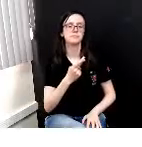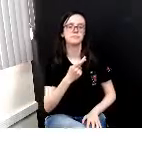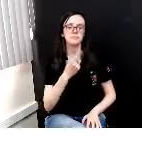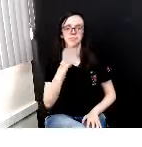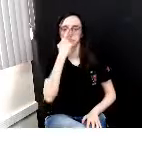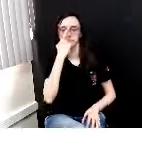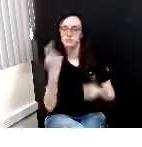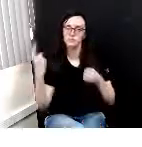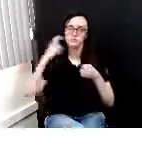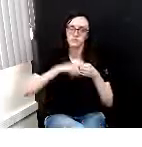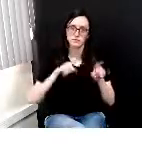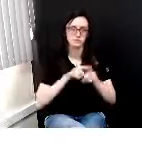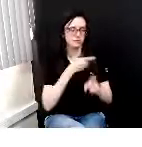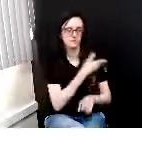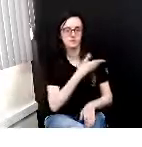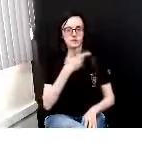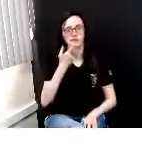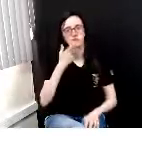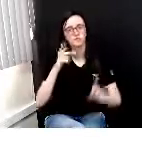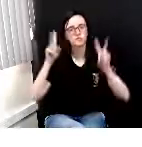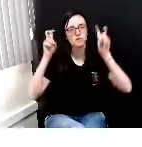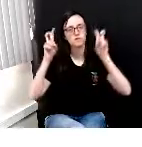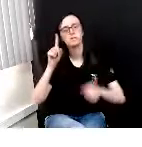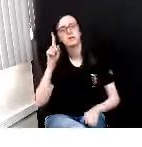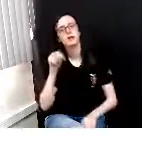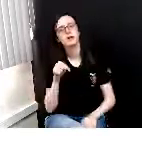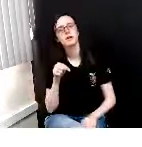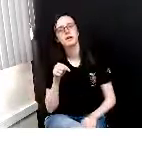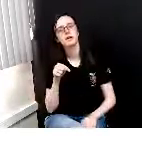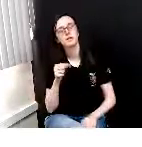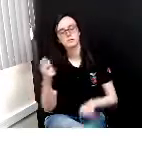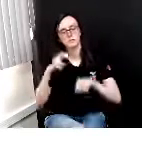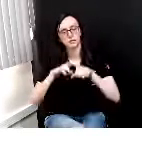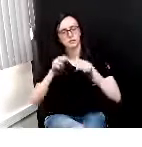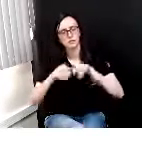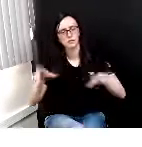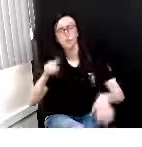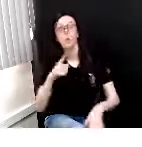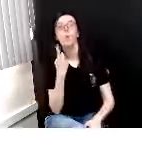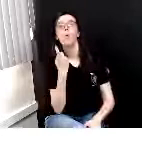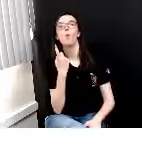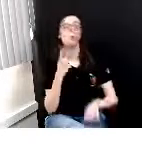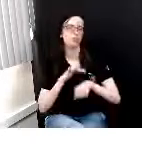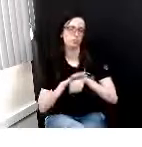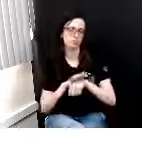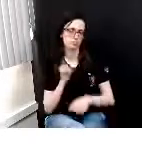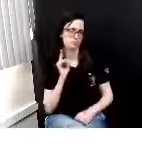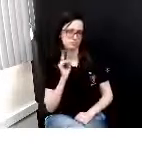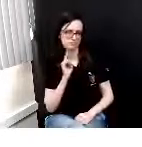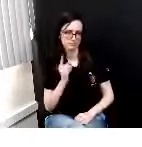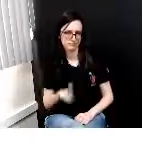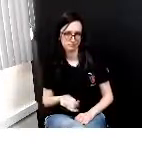retomando até a fala da senhora em relação a que o coronavírus não é a única doença